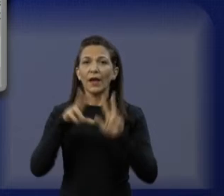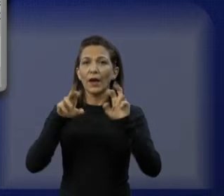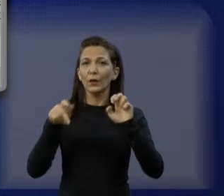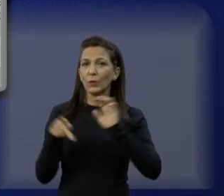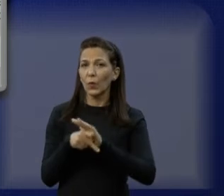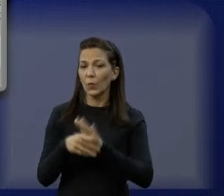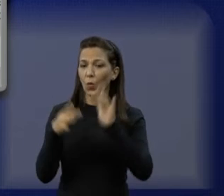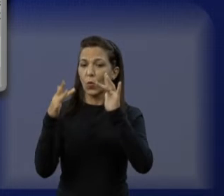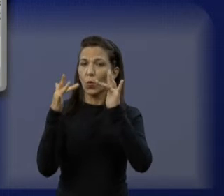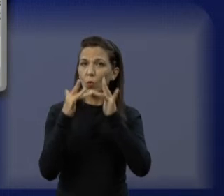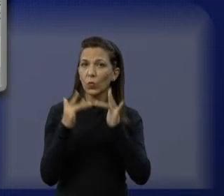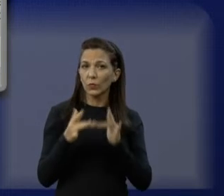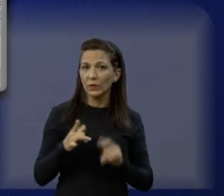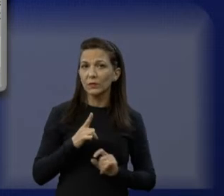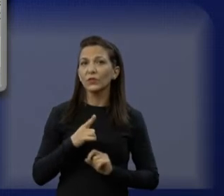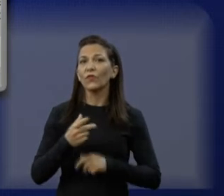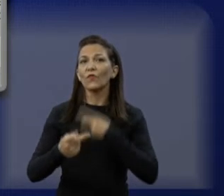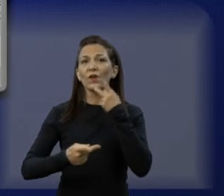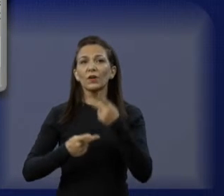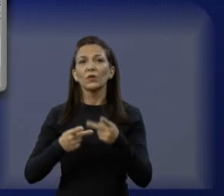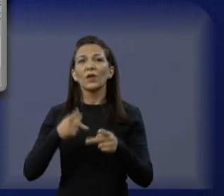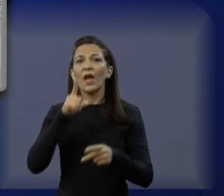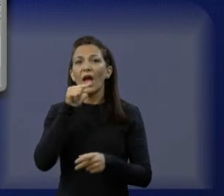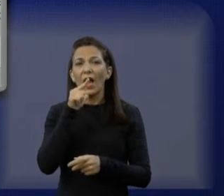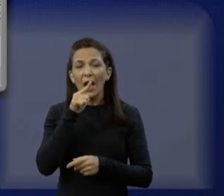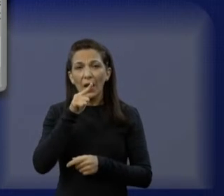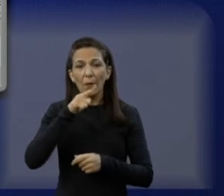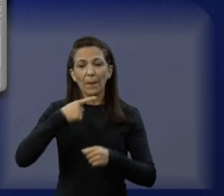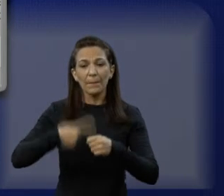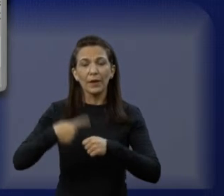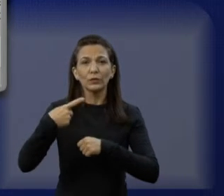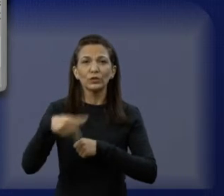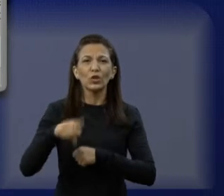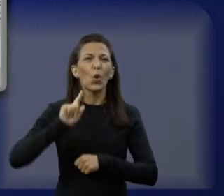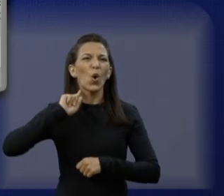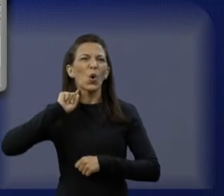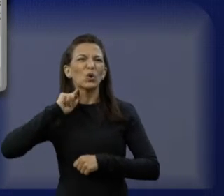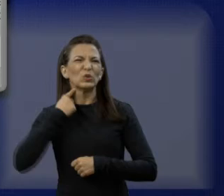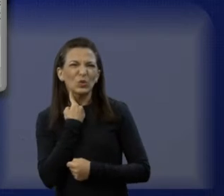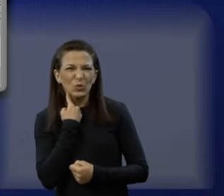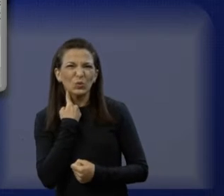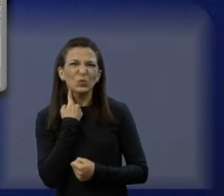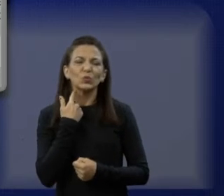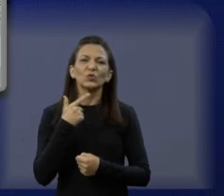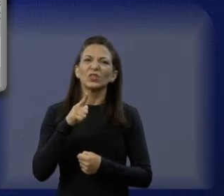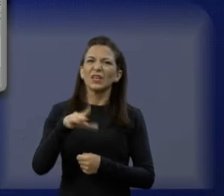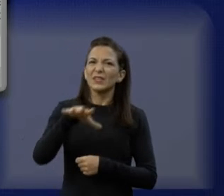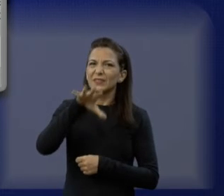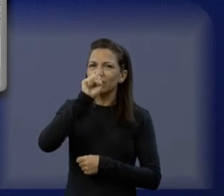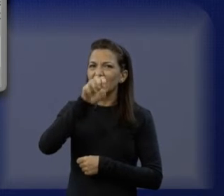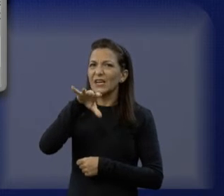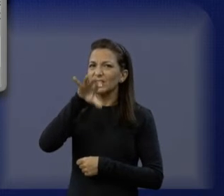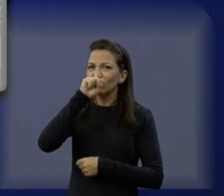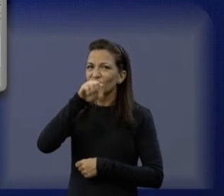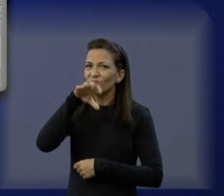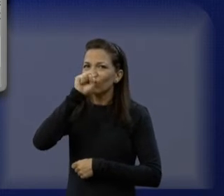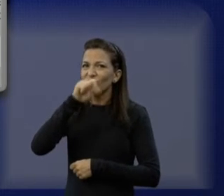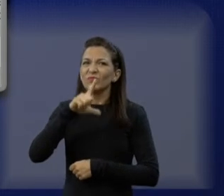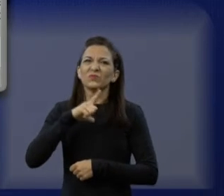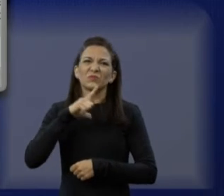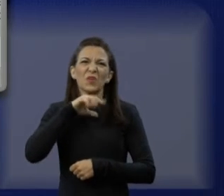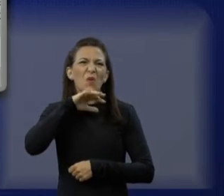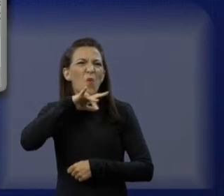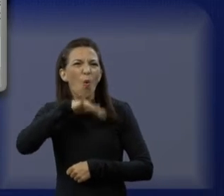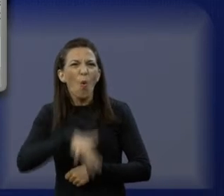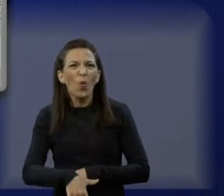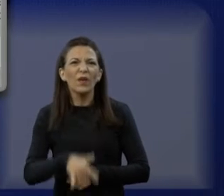entrar em contato conosco dizendo que a água do seu bairro está suja dizendo que a água do bairro está com cheiro dizendo que a água do bairro